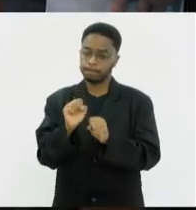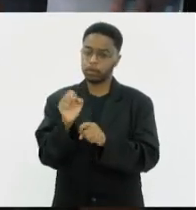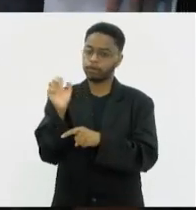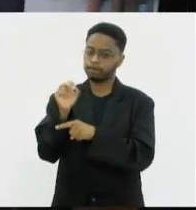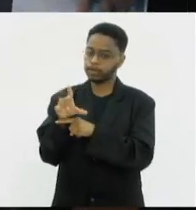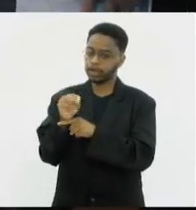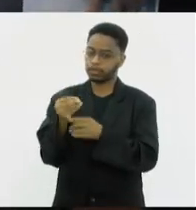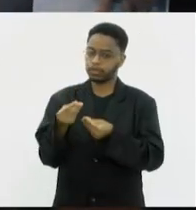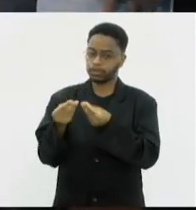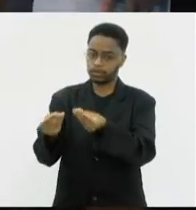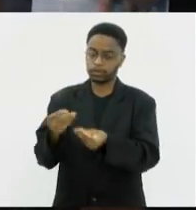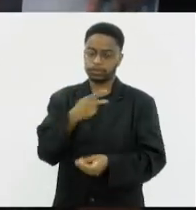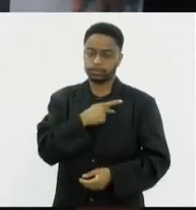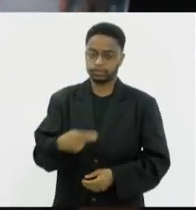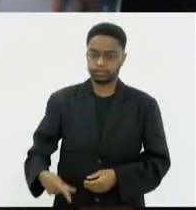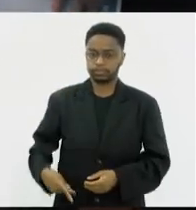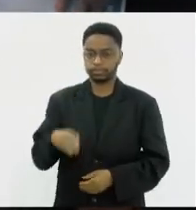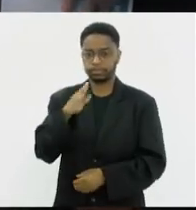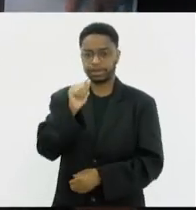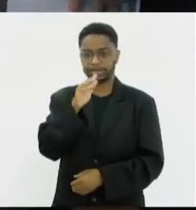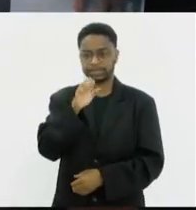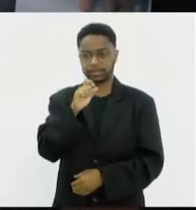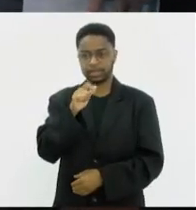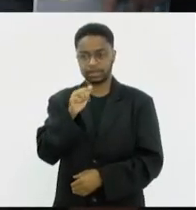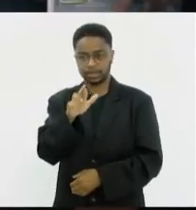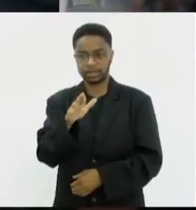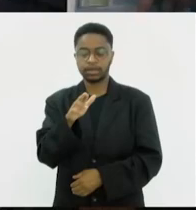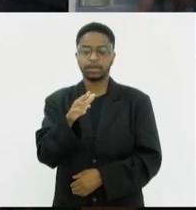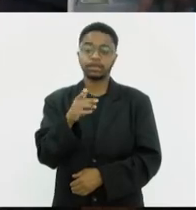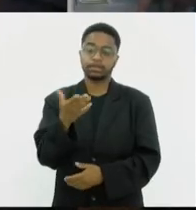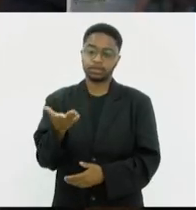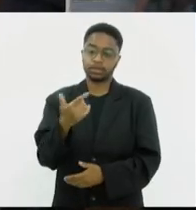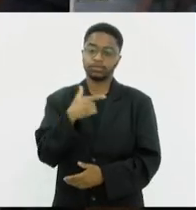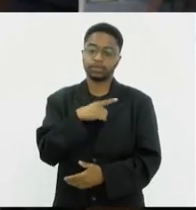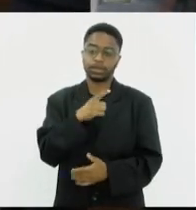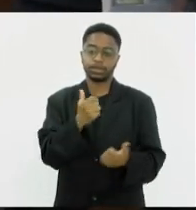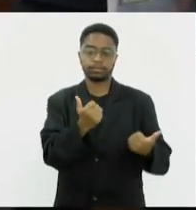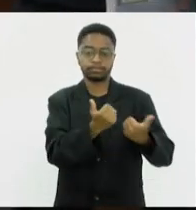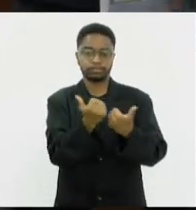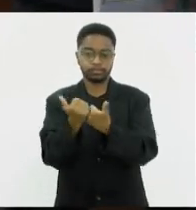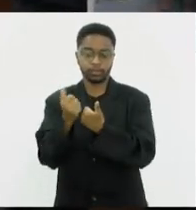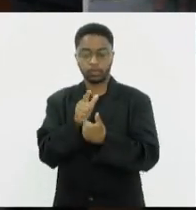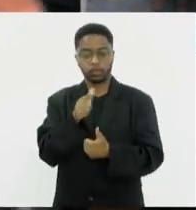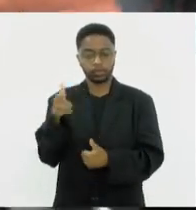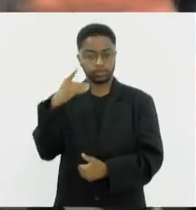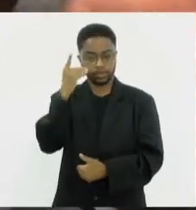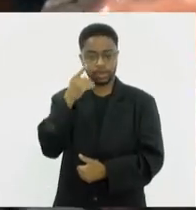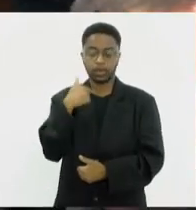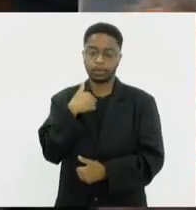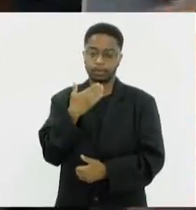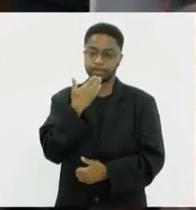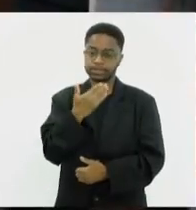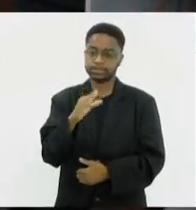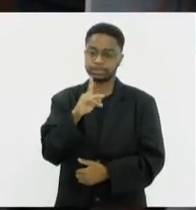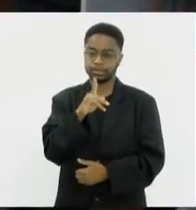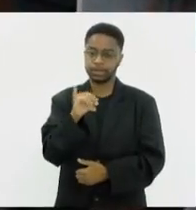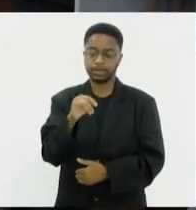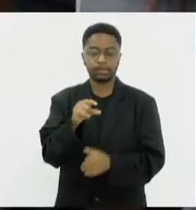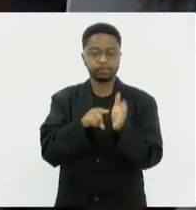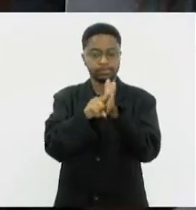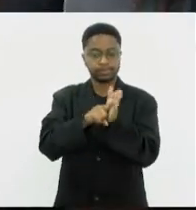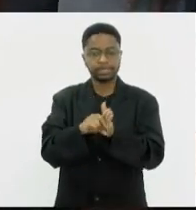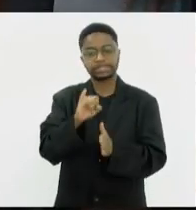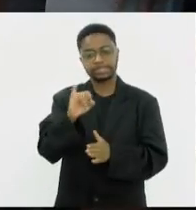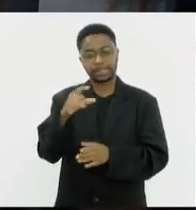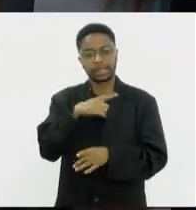Bacelar. Então, com apoio de vários colegas, eu vou pedir uma CPI para investigar se houve algum tipo de envenenamento. E,